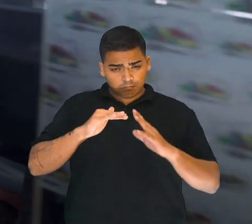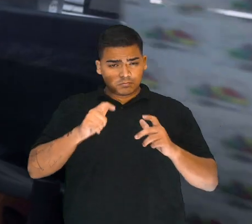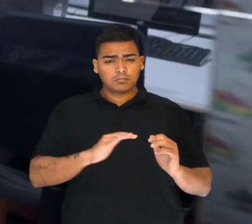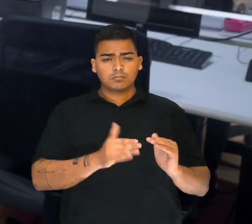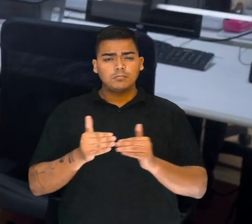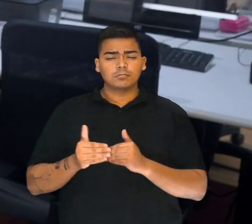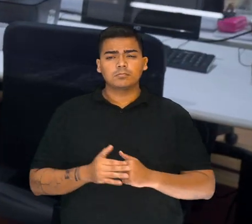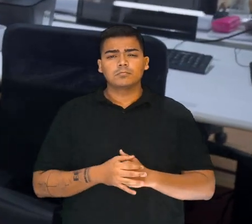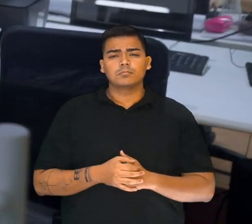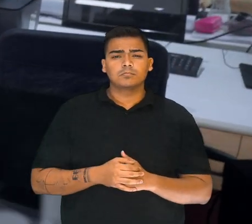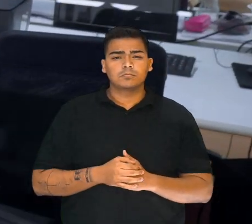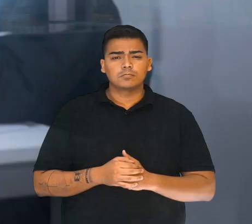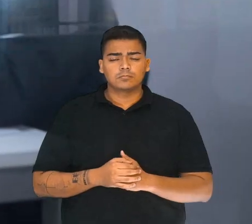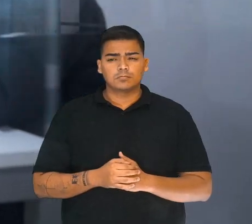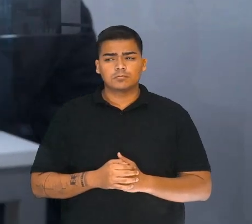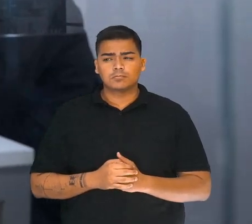favela.